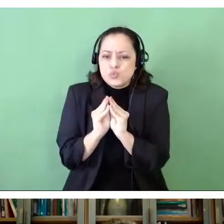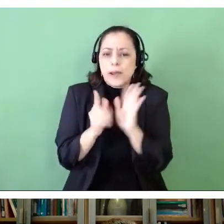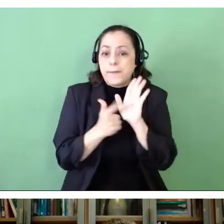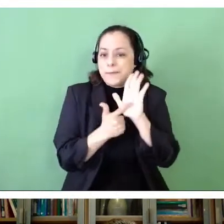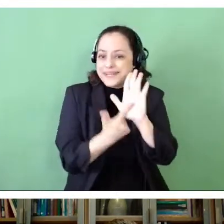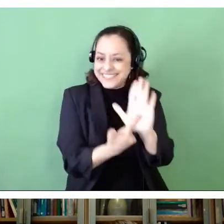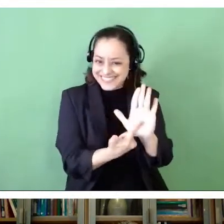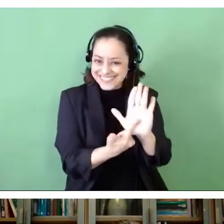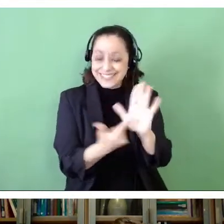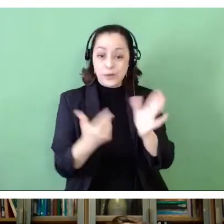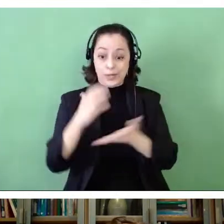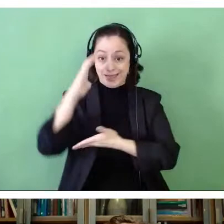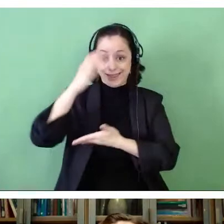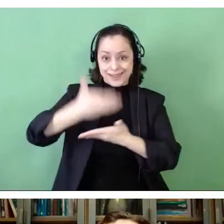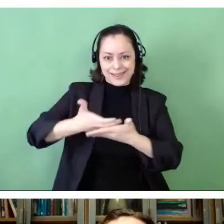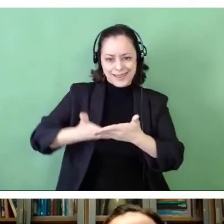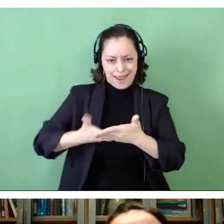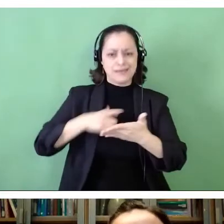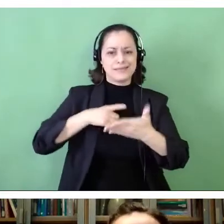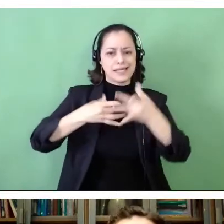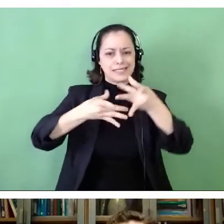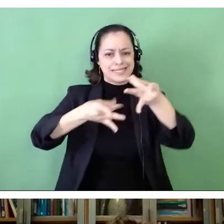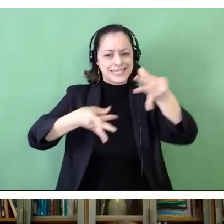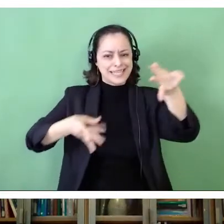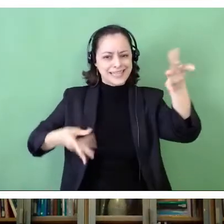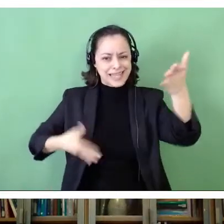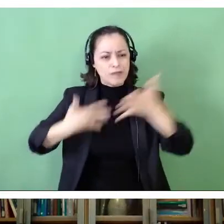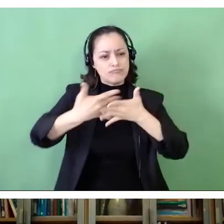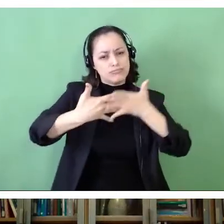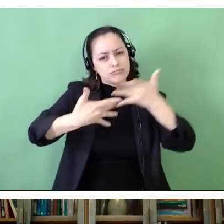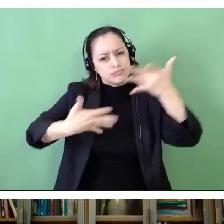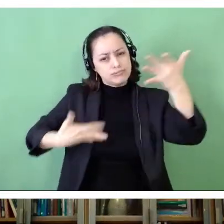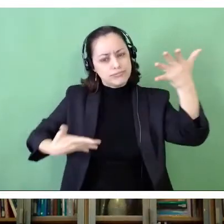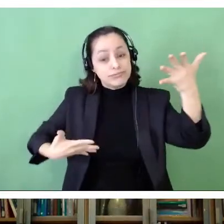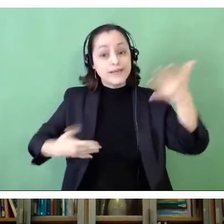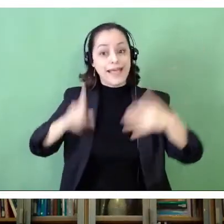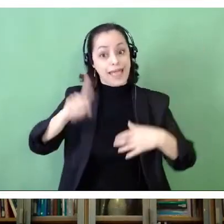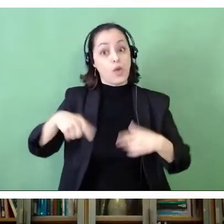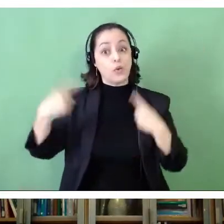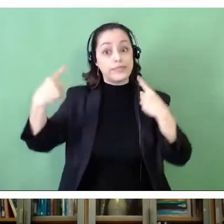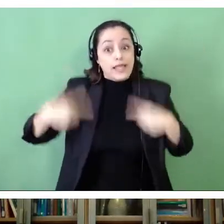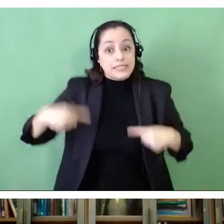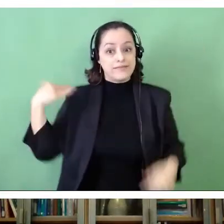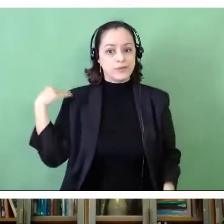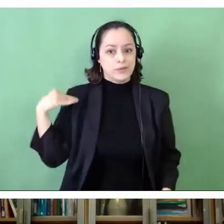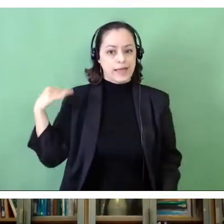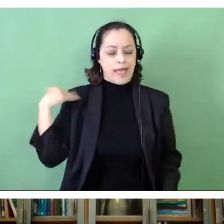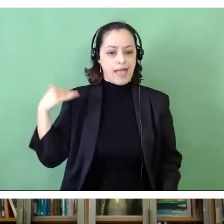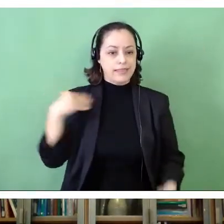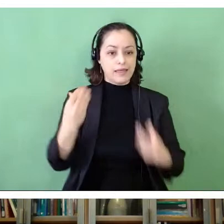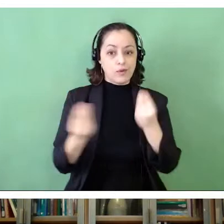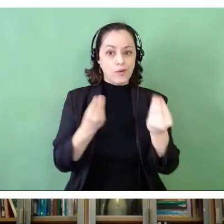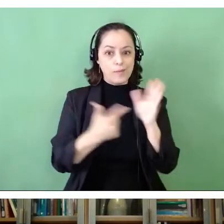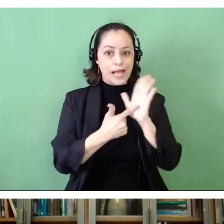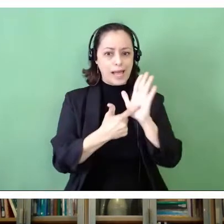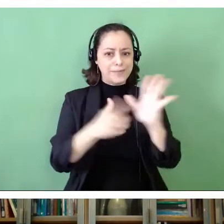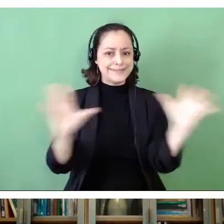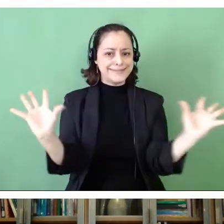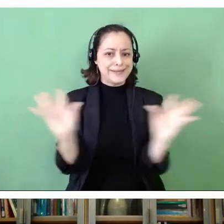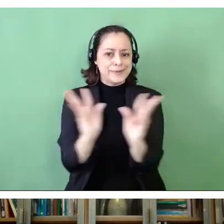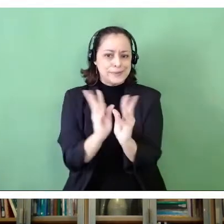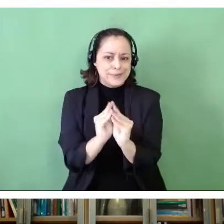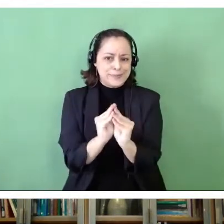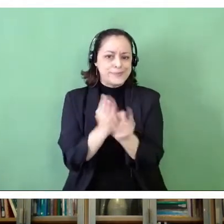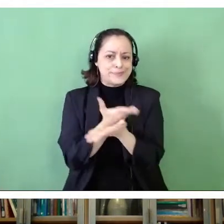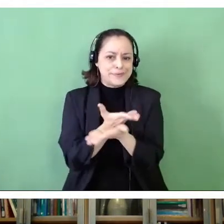dessa tese muito ampla. Eu penso que é um grande desafio que a Renata tem entre mãos, não é?